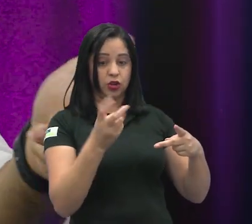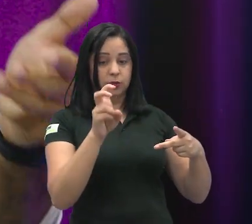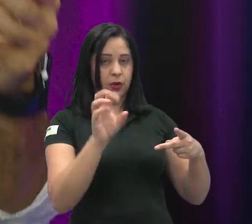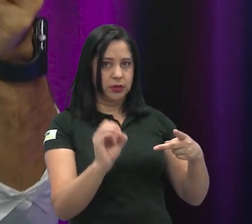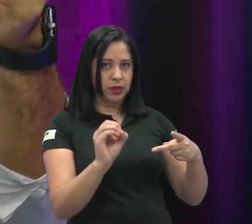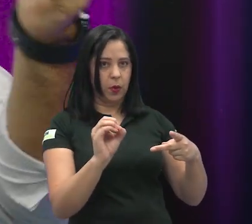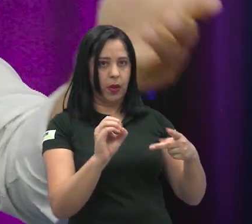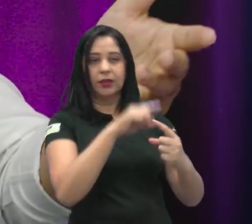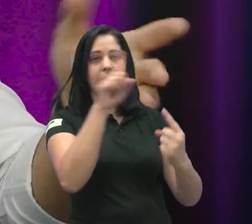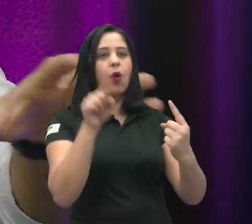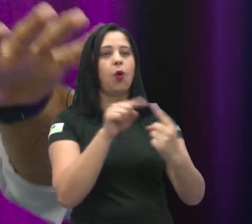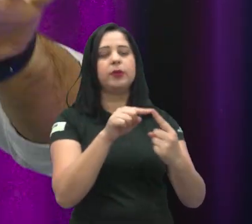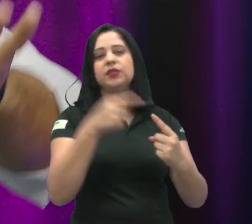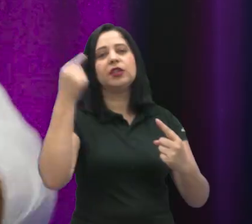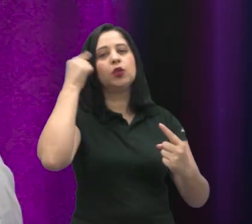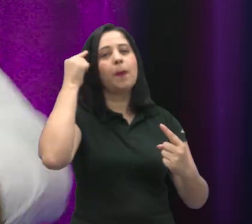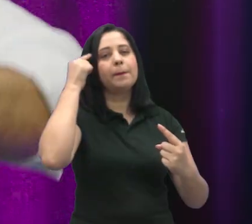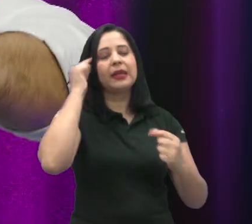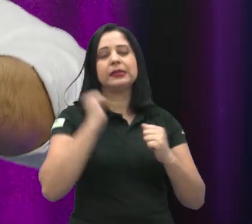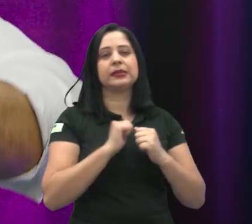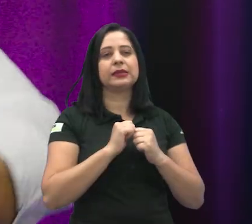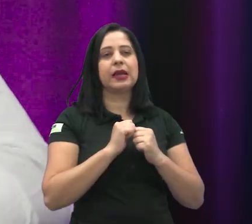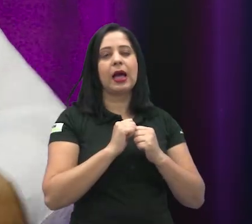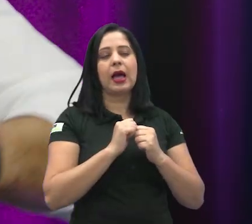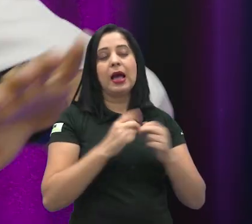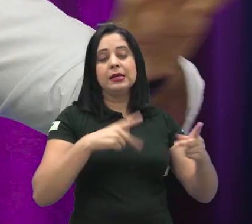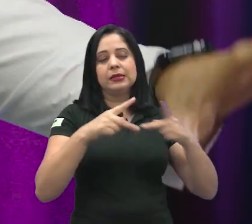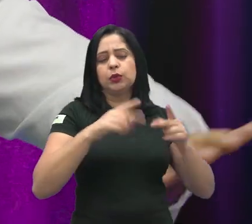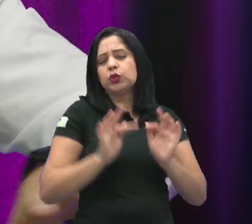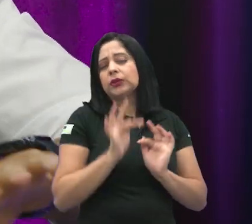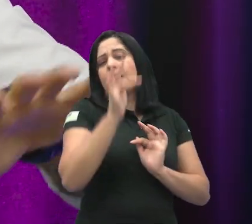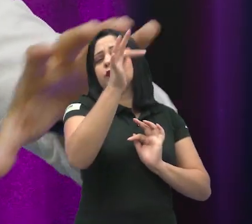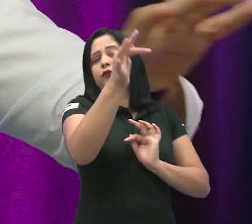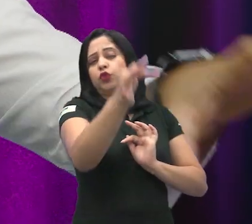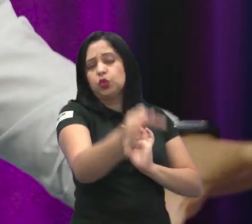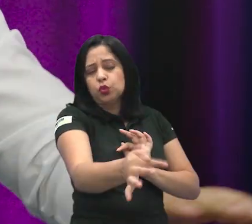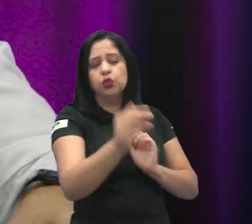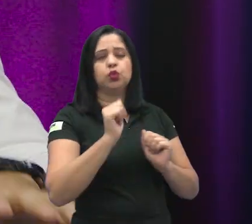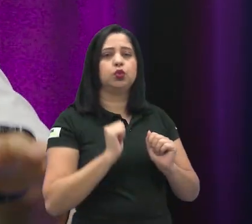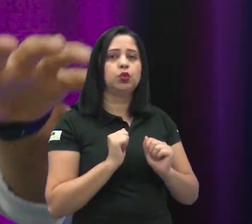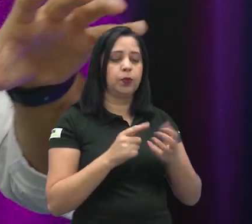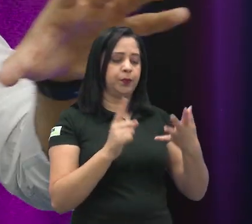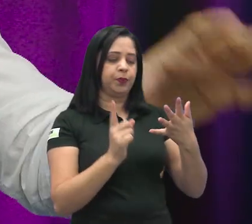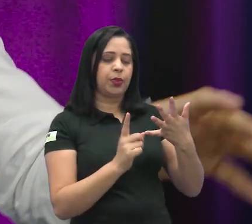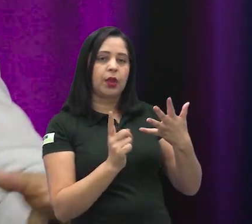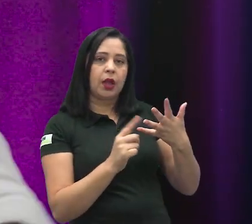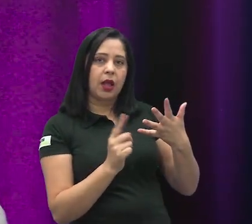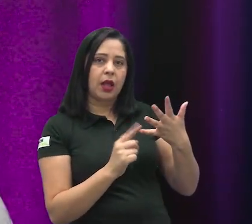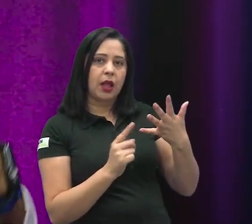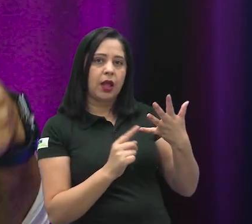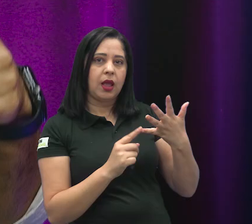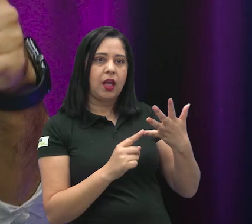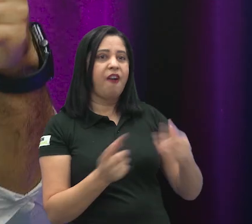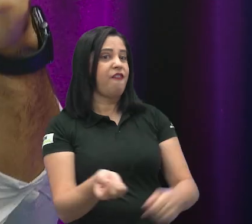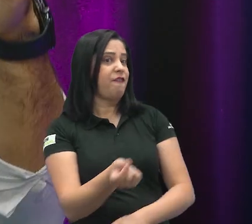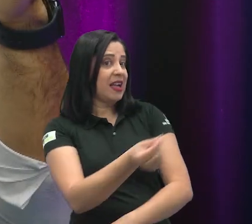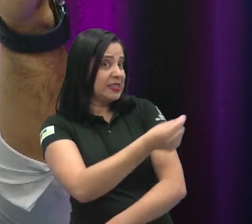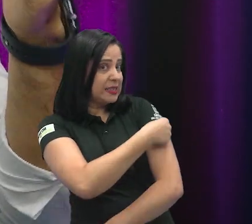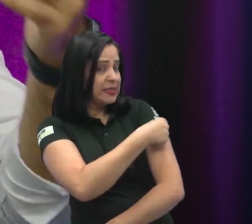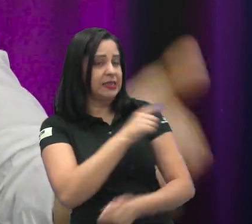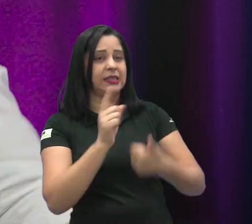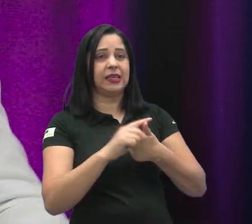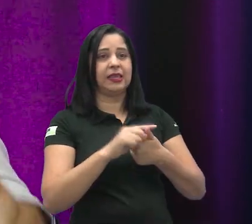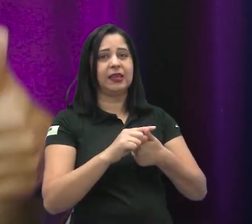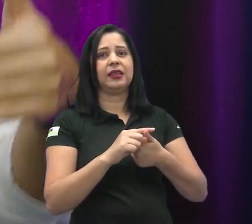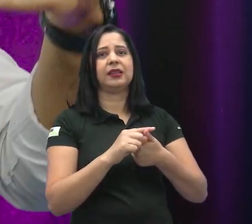José 2050, que é para pensar o desenvolvimento da cidade um pouquinho mais para o futuro, o que a gente precisa fazer. A gente teve frente voltada